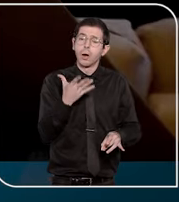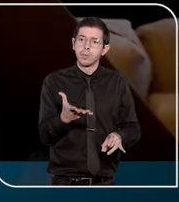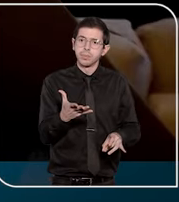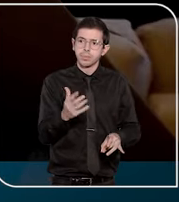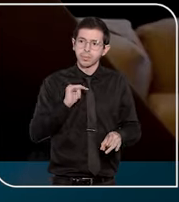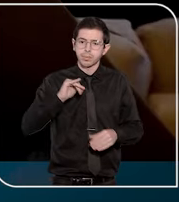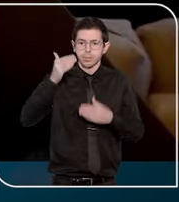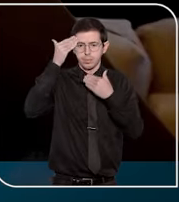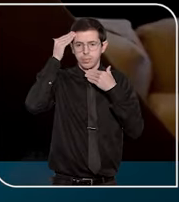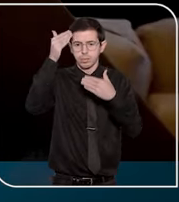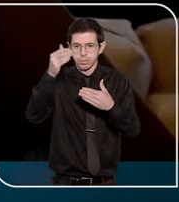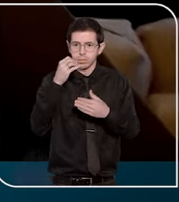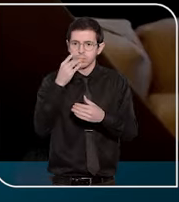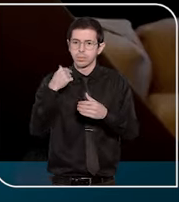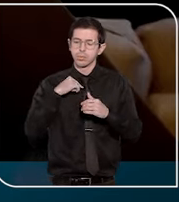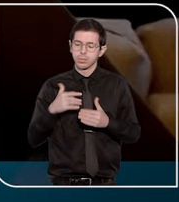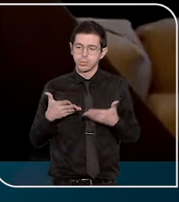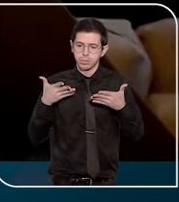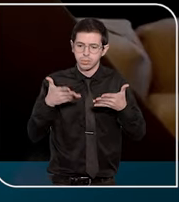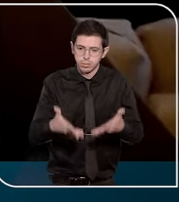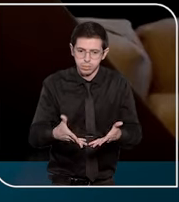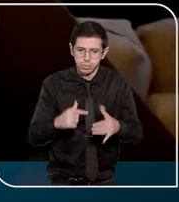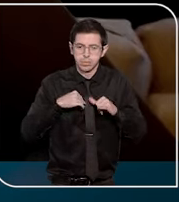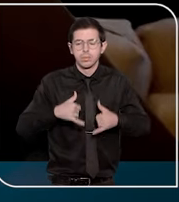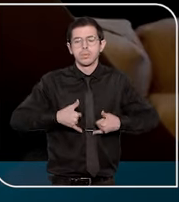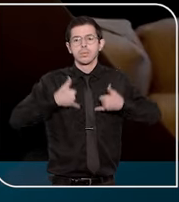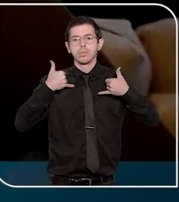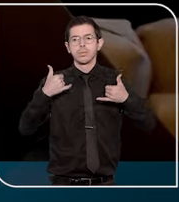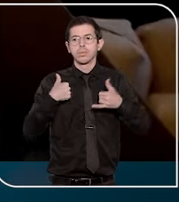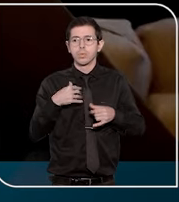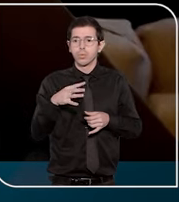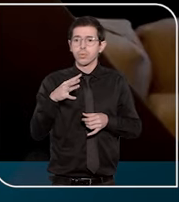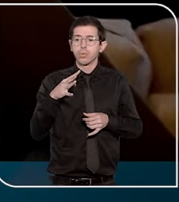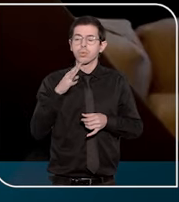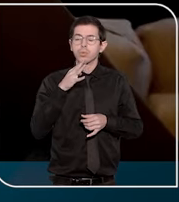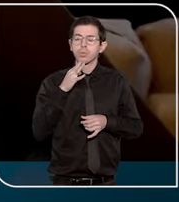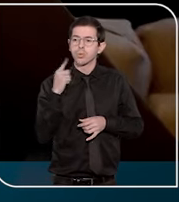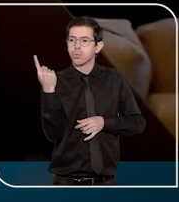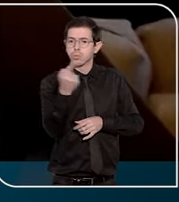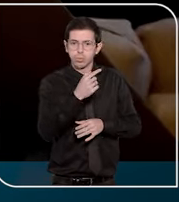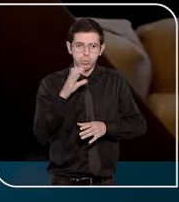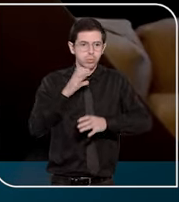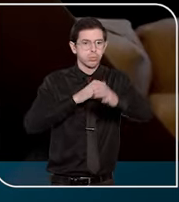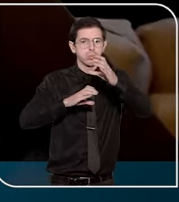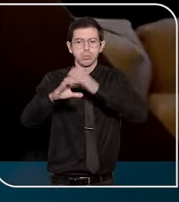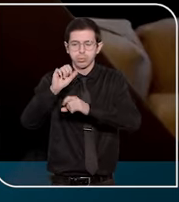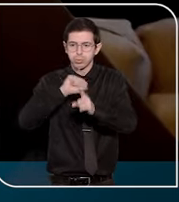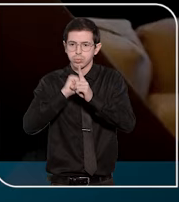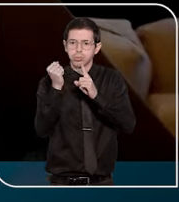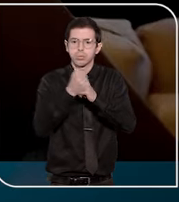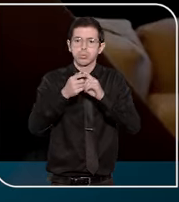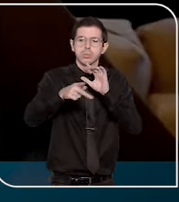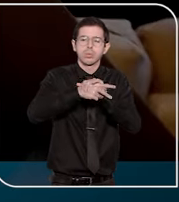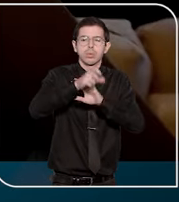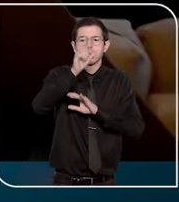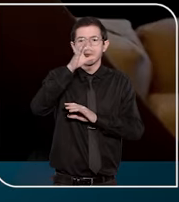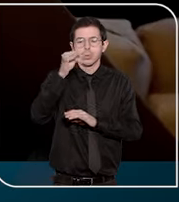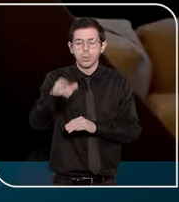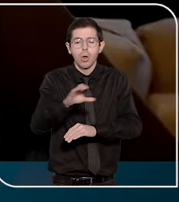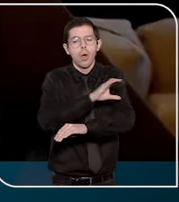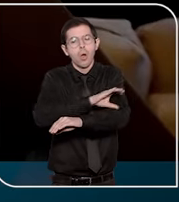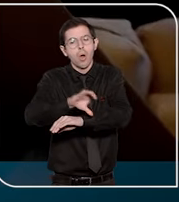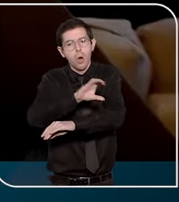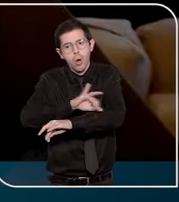eu agradeço muito pela oportunidade. Tive a oportunidade de conhecer essa equipe da comunicação social do STJ no curso que você mencionou. Foi uma